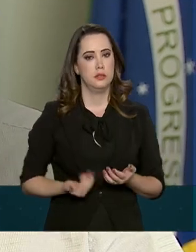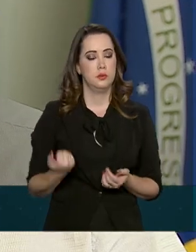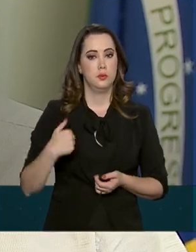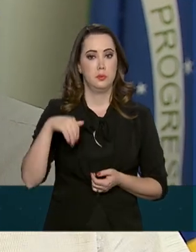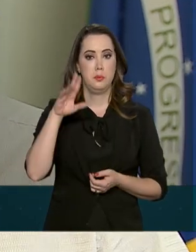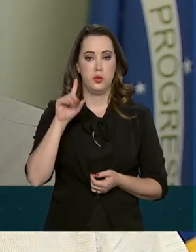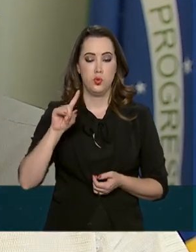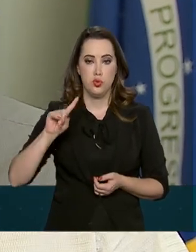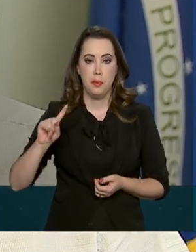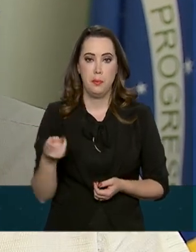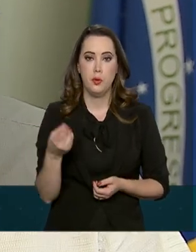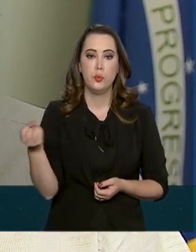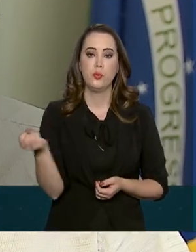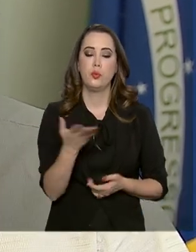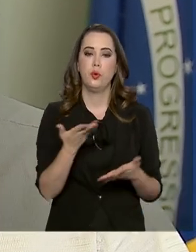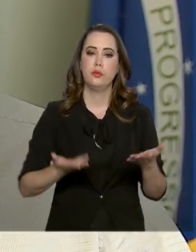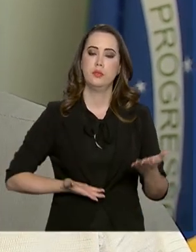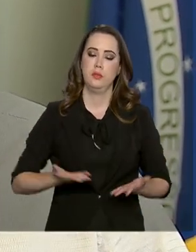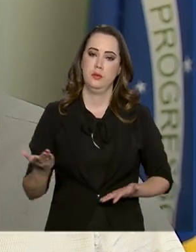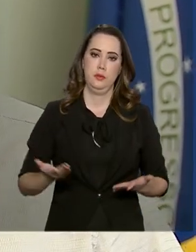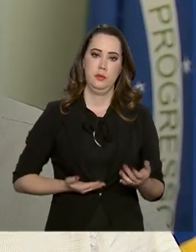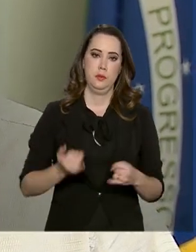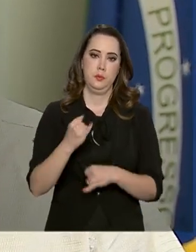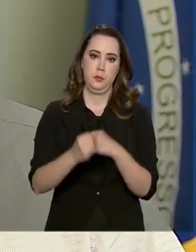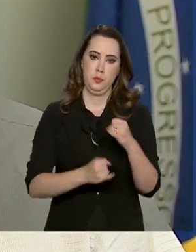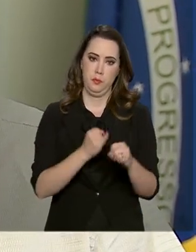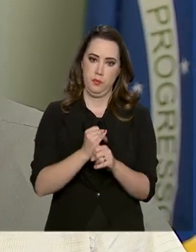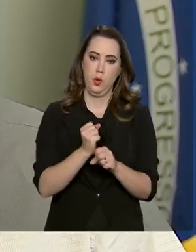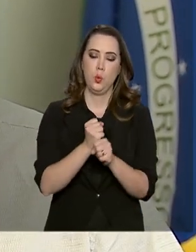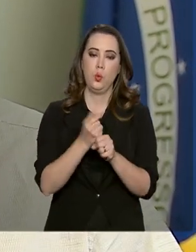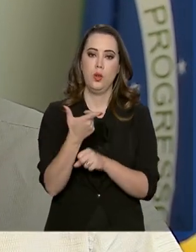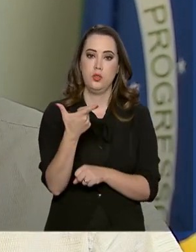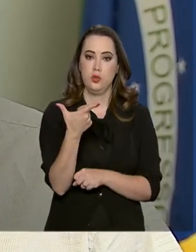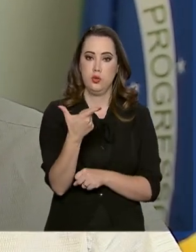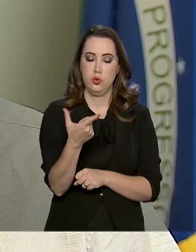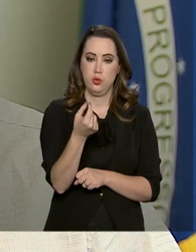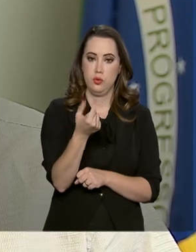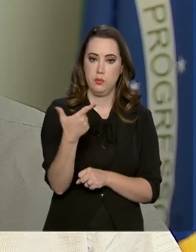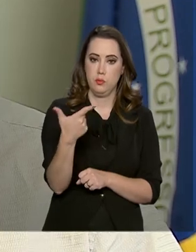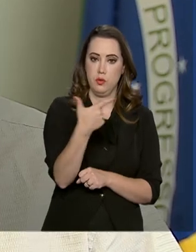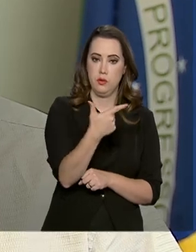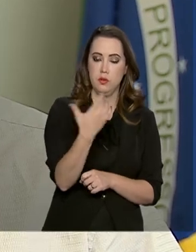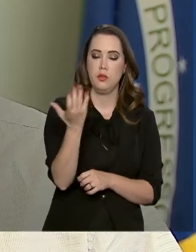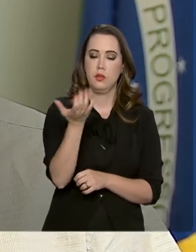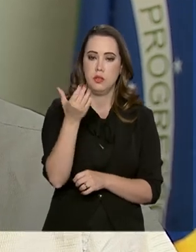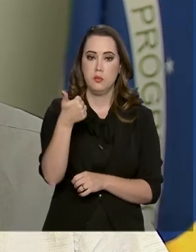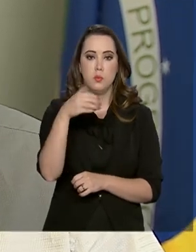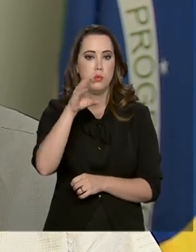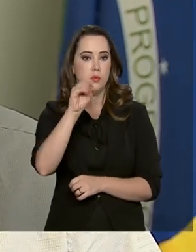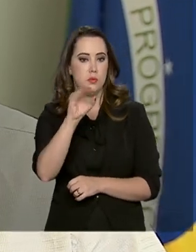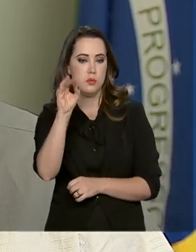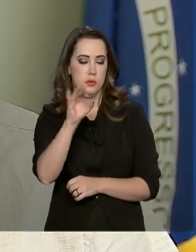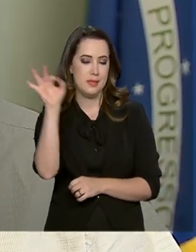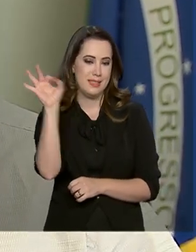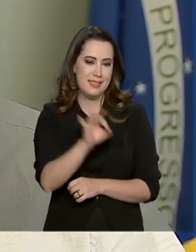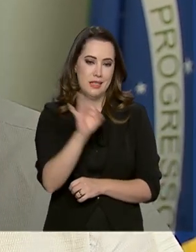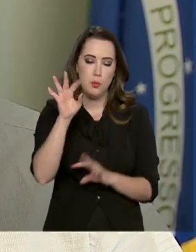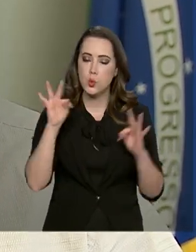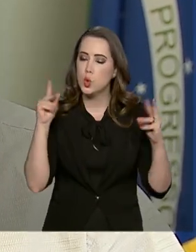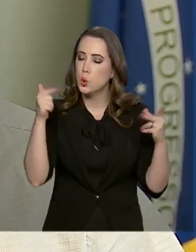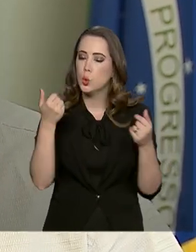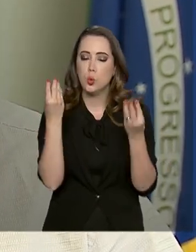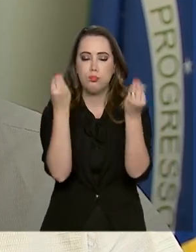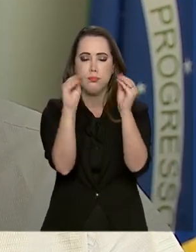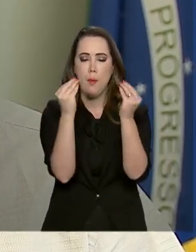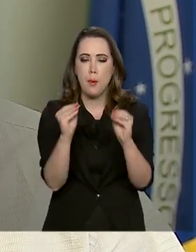portanto novos serviços digitais e para 2022 queremos um governo 100% digital onde o cidadão consiga acessar todos os